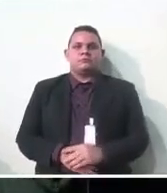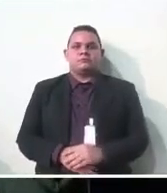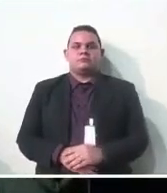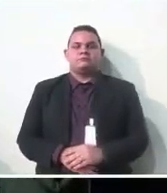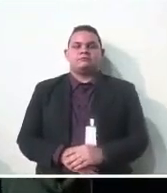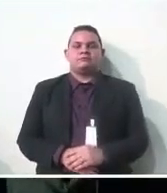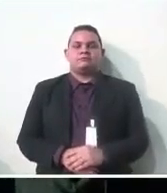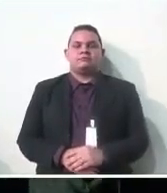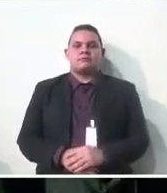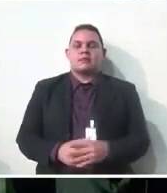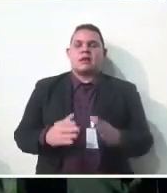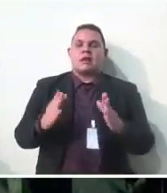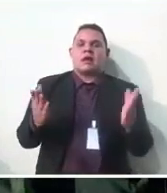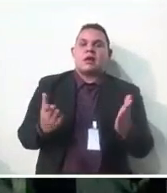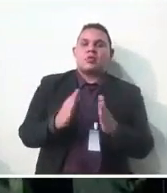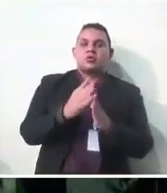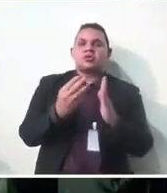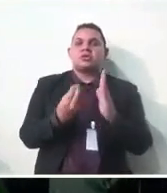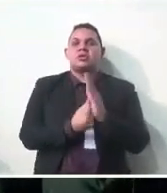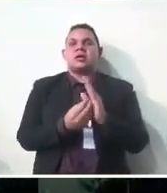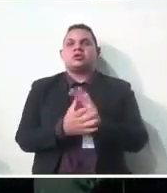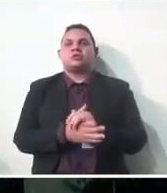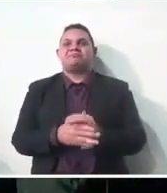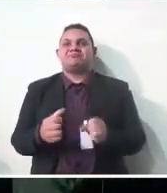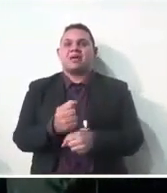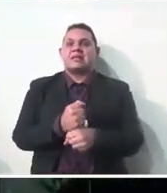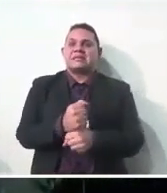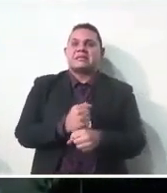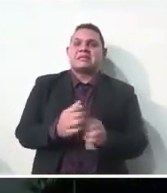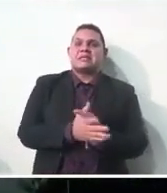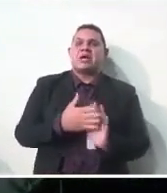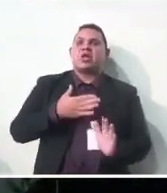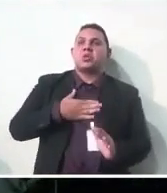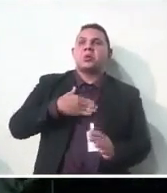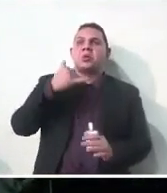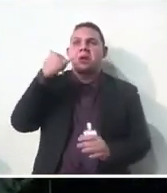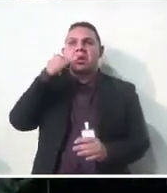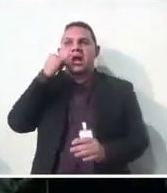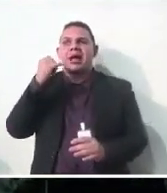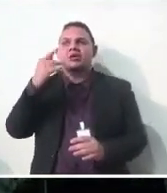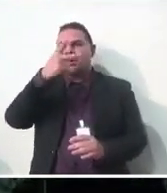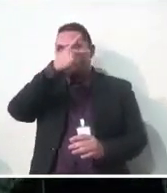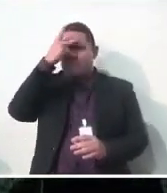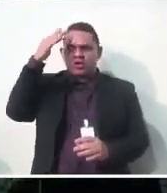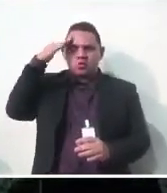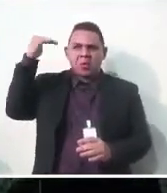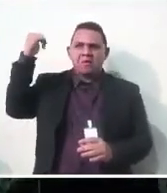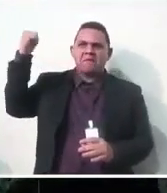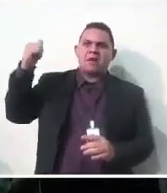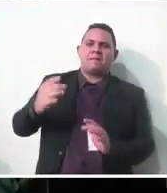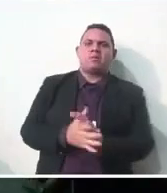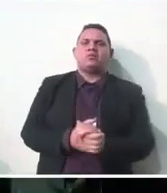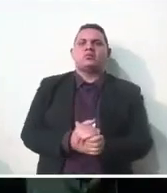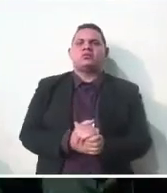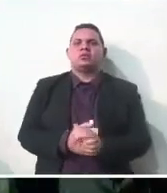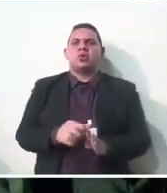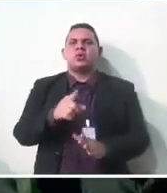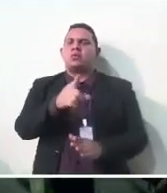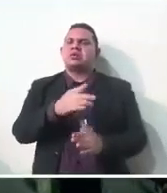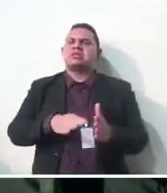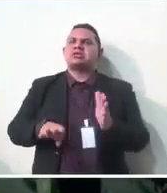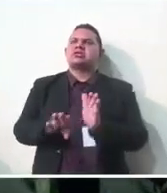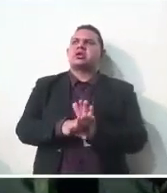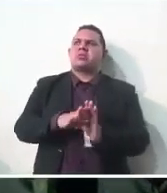É por isso, gente, que no século 21 eu recebo ligação de gente famosa dizendo: Bento, tu chegou no